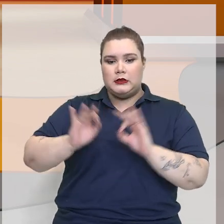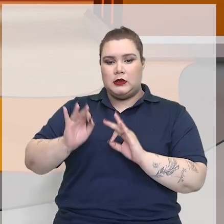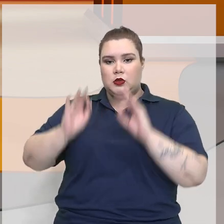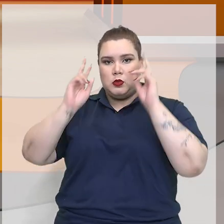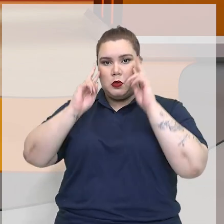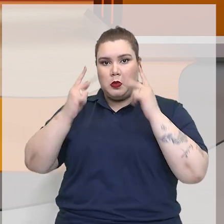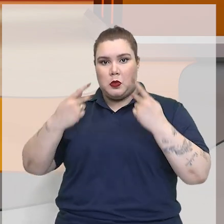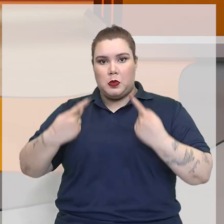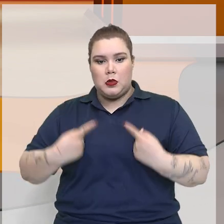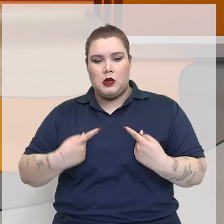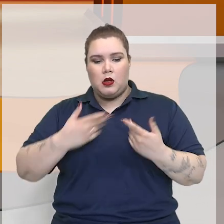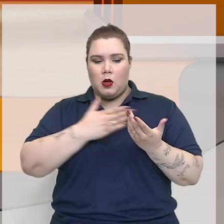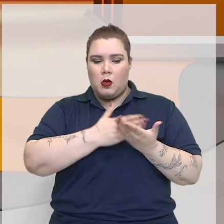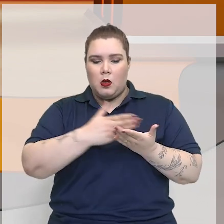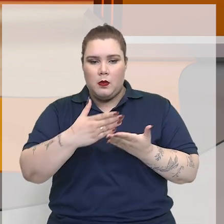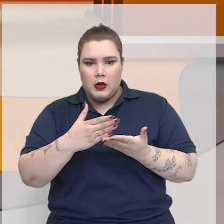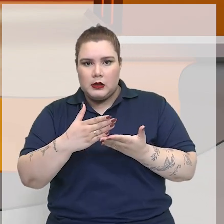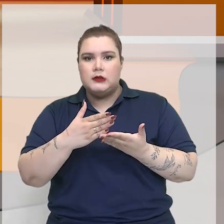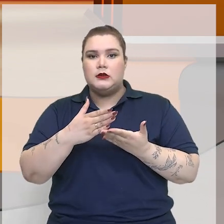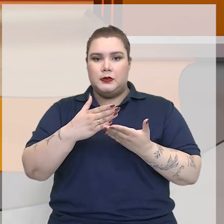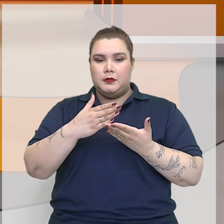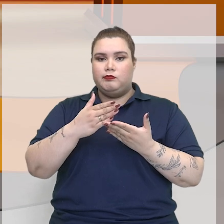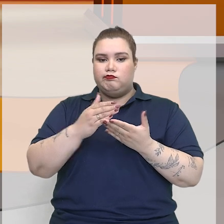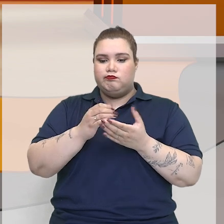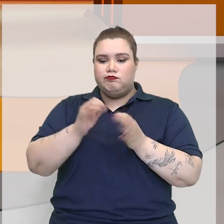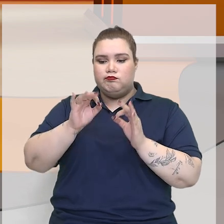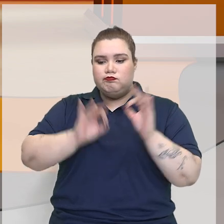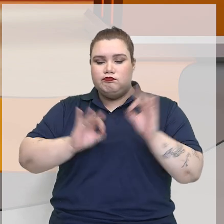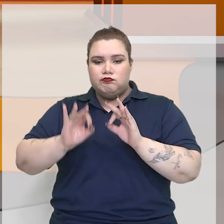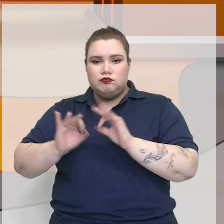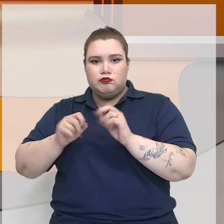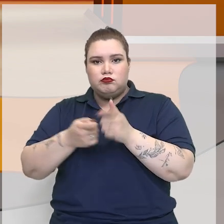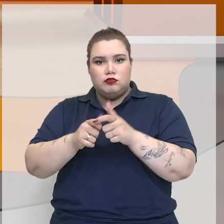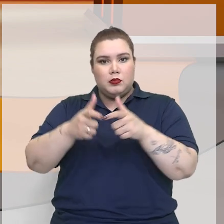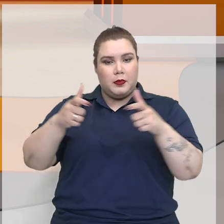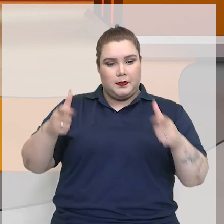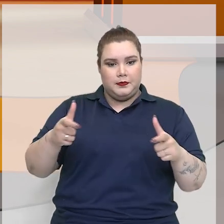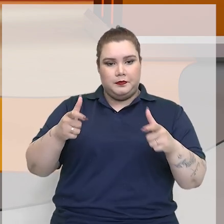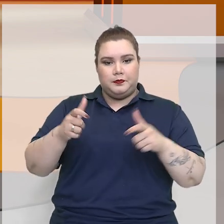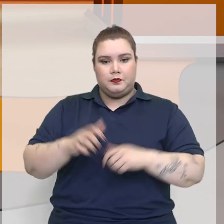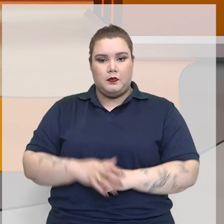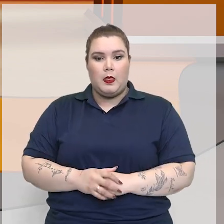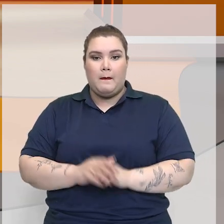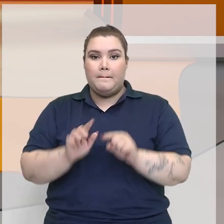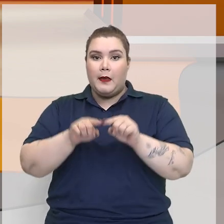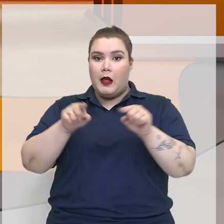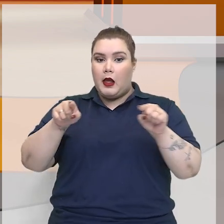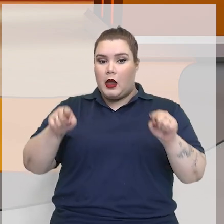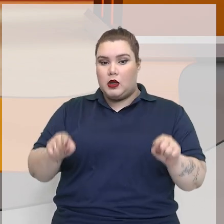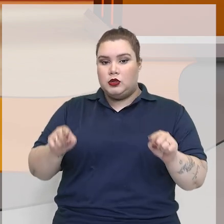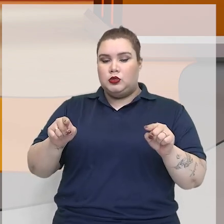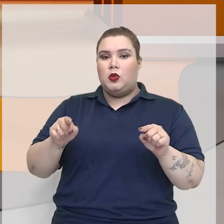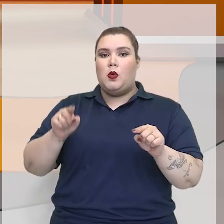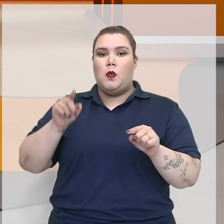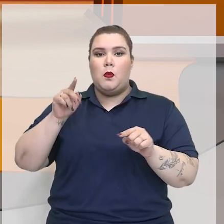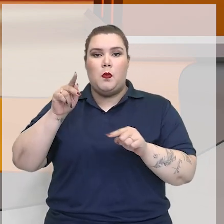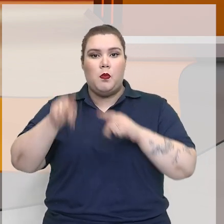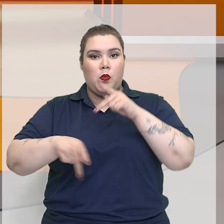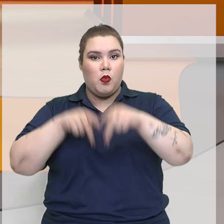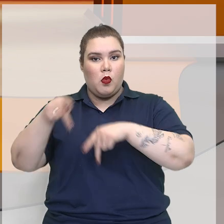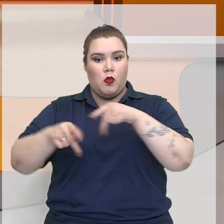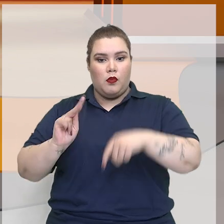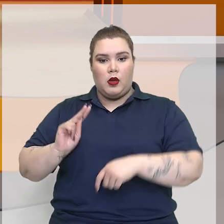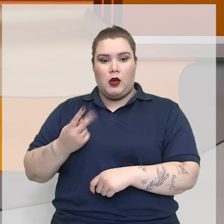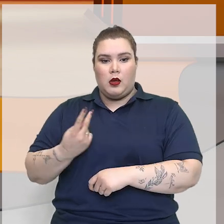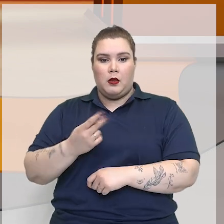civilização, né? Mas, né, o povo hebreu possuía um